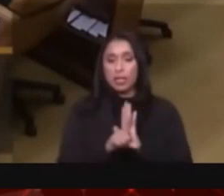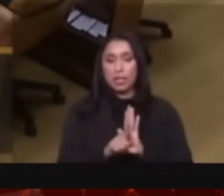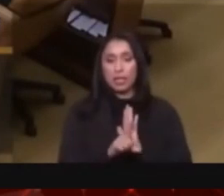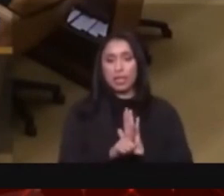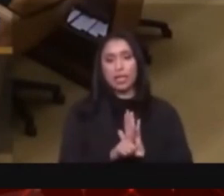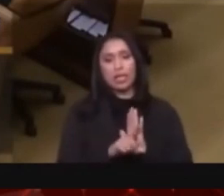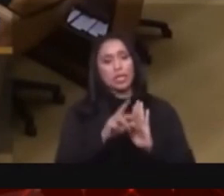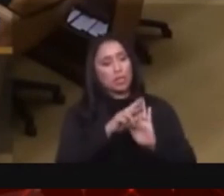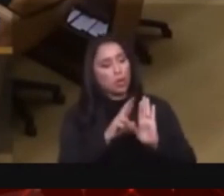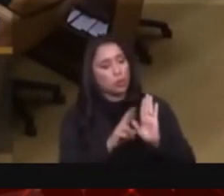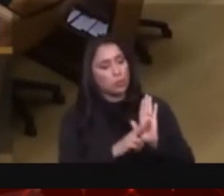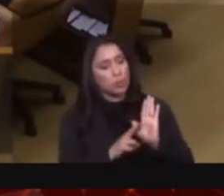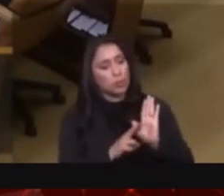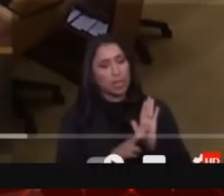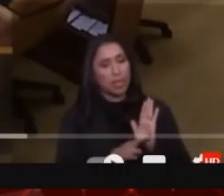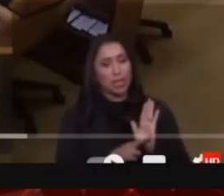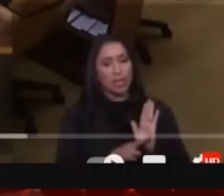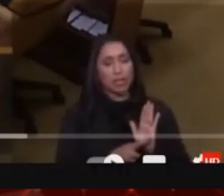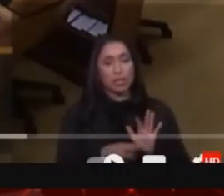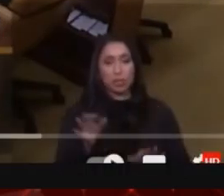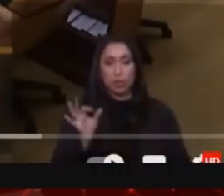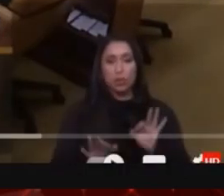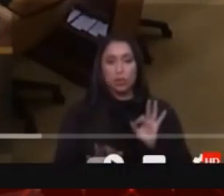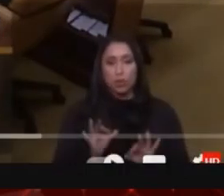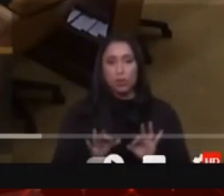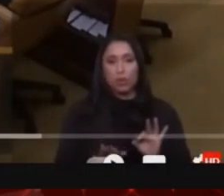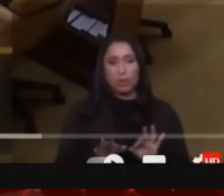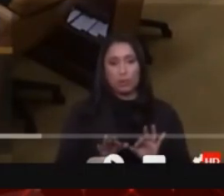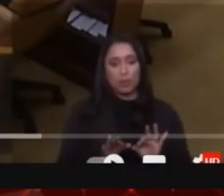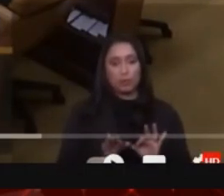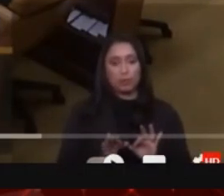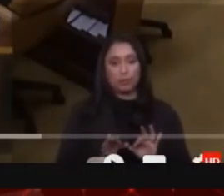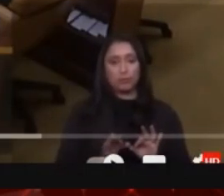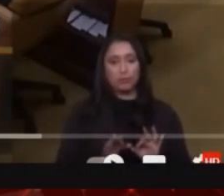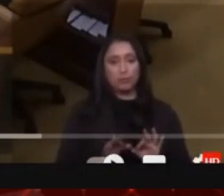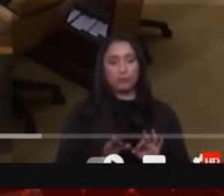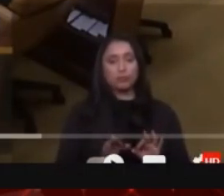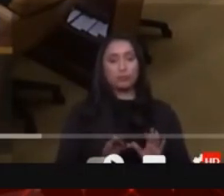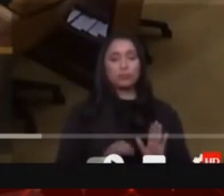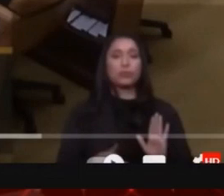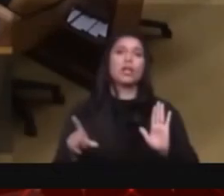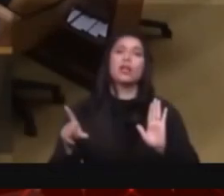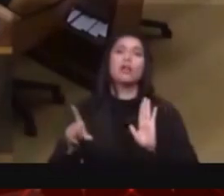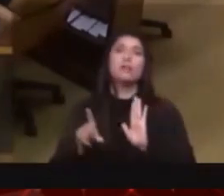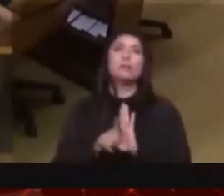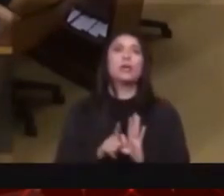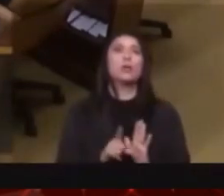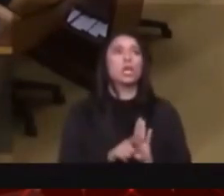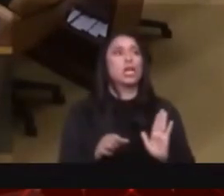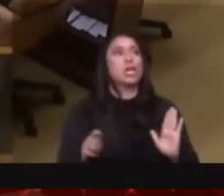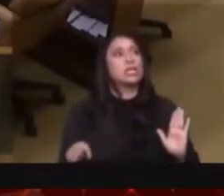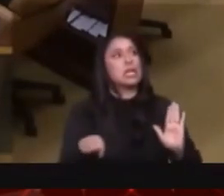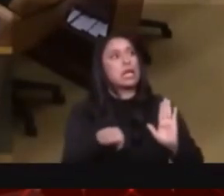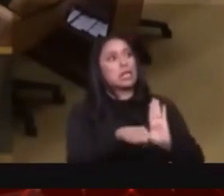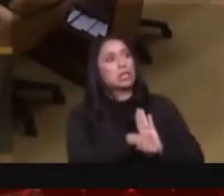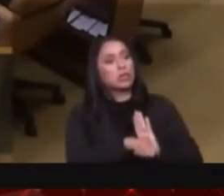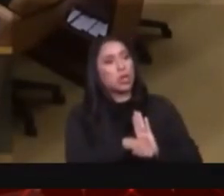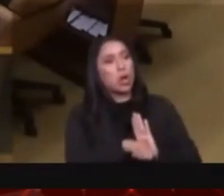alguns critérios que vão mostrar o nosso julgamento. Então, ela estabelece, para determinar se a droga destina-se a